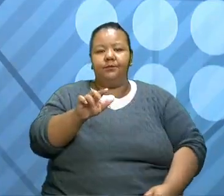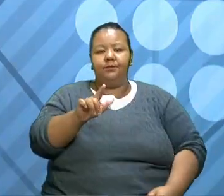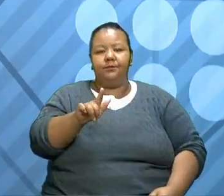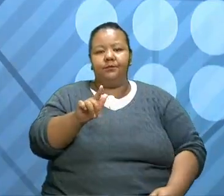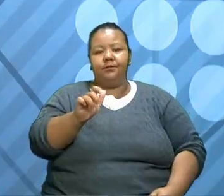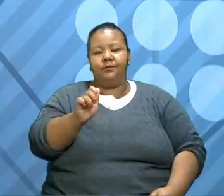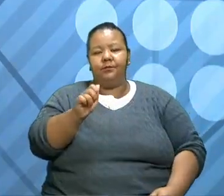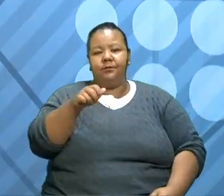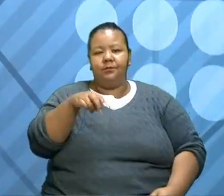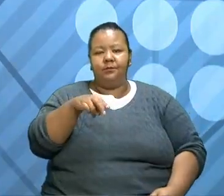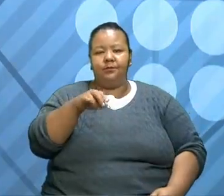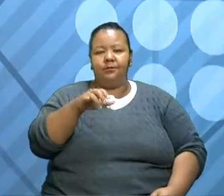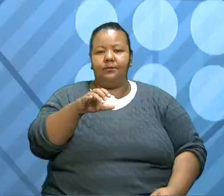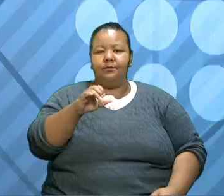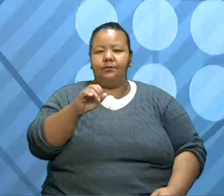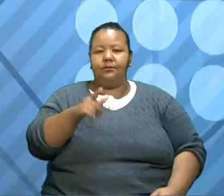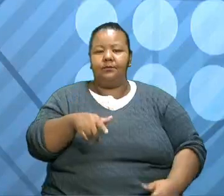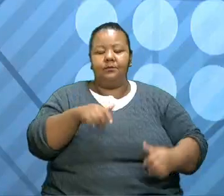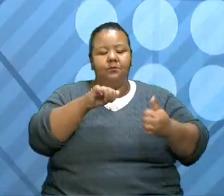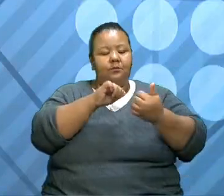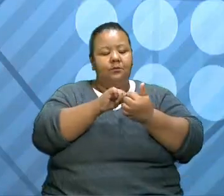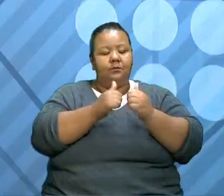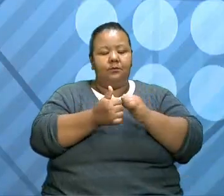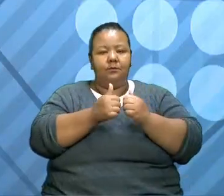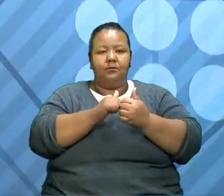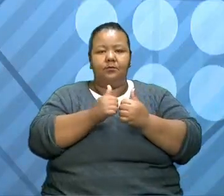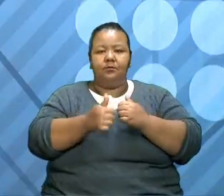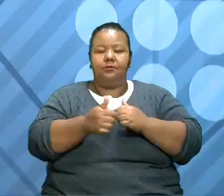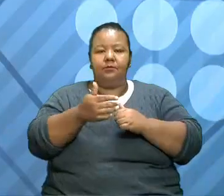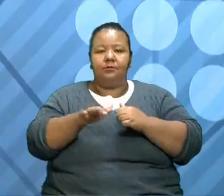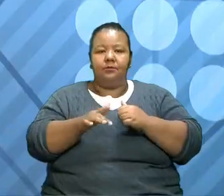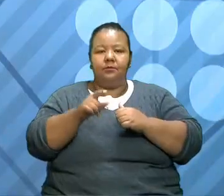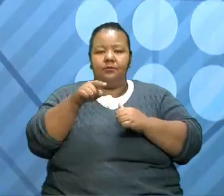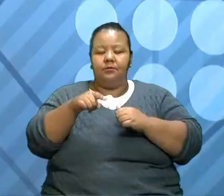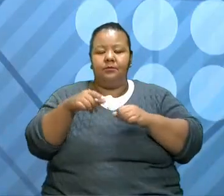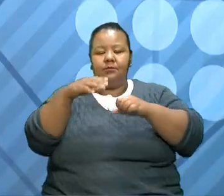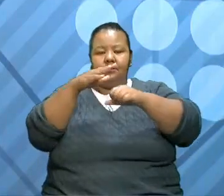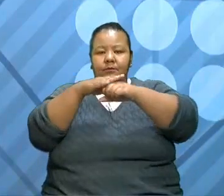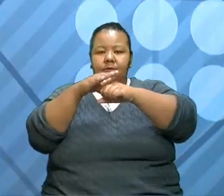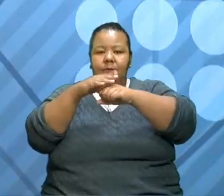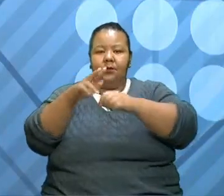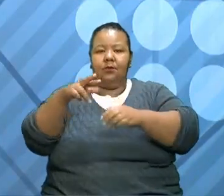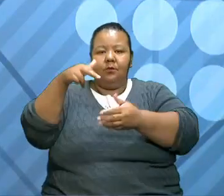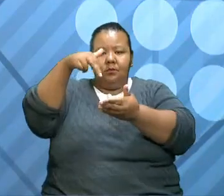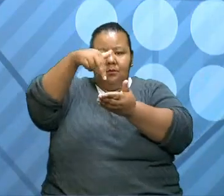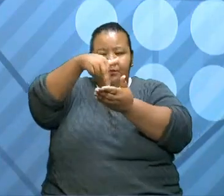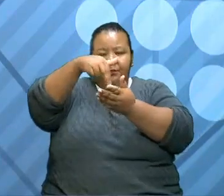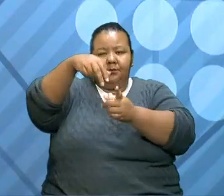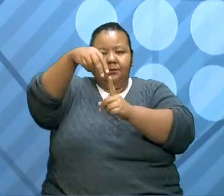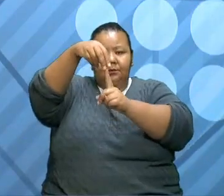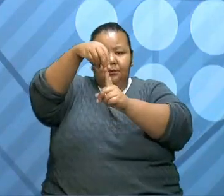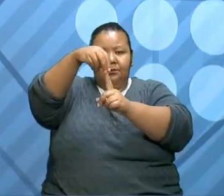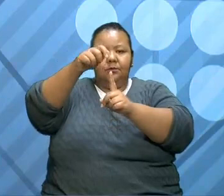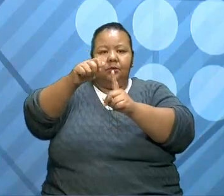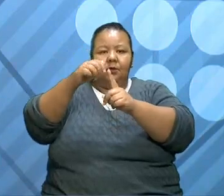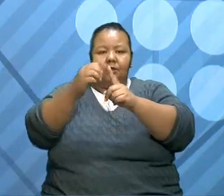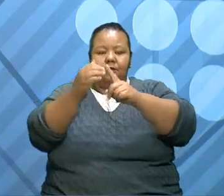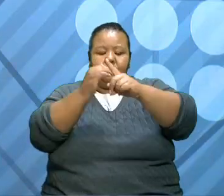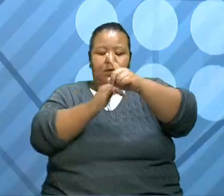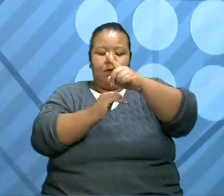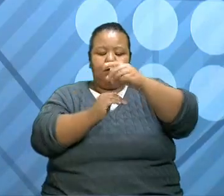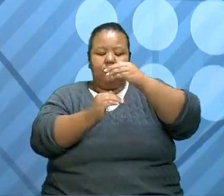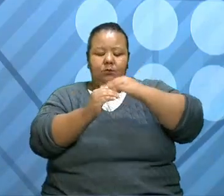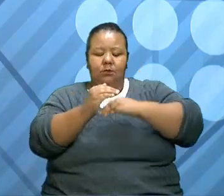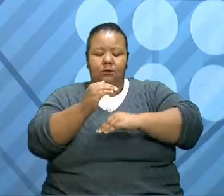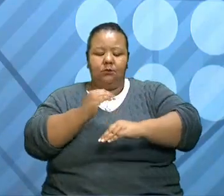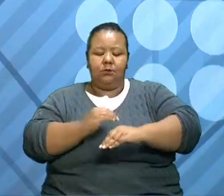vou adaptar como for a minha organização. Dependendo, esse aqui, o topo toma decisão, de repente, é numa escala mais baixo. Então, eu